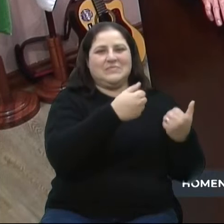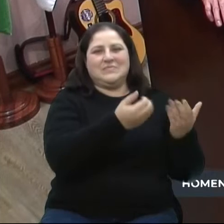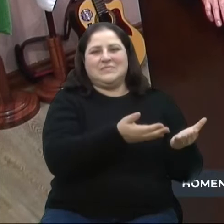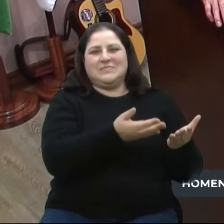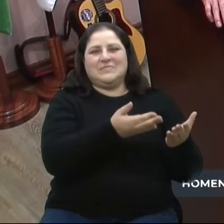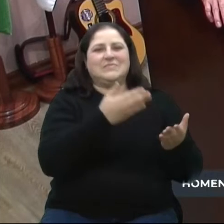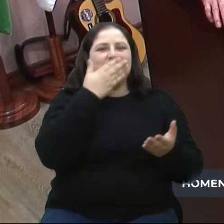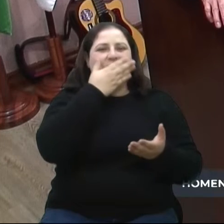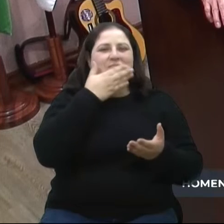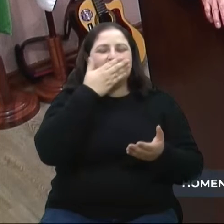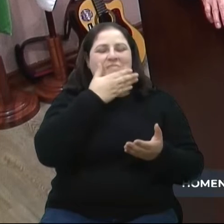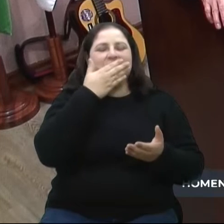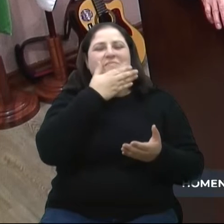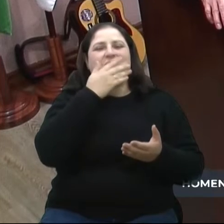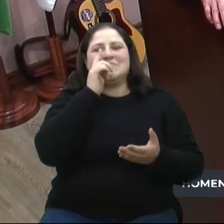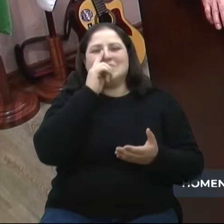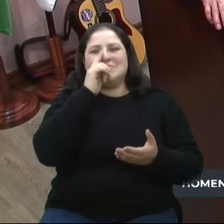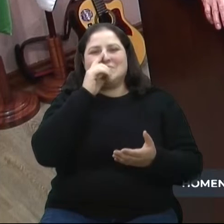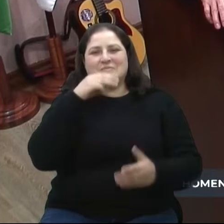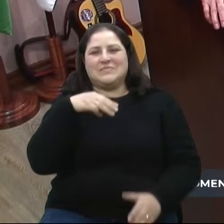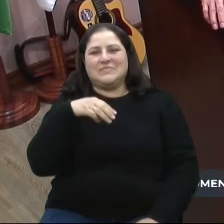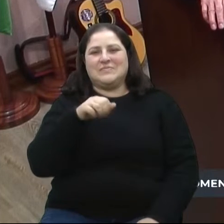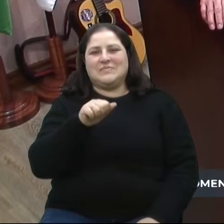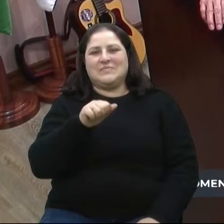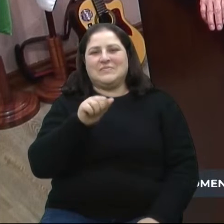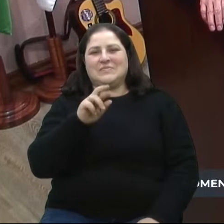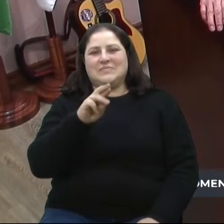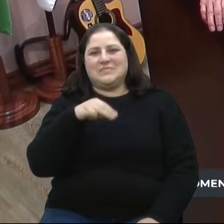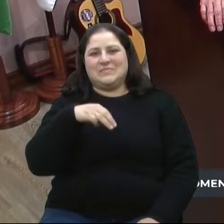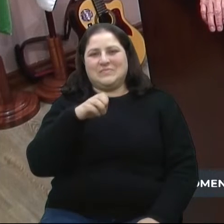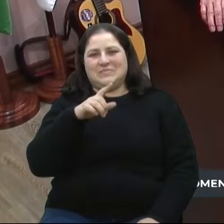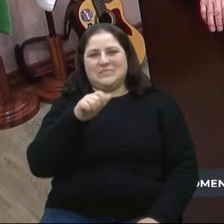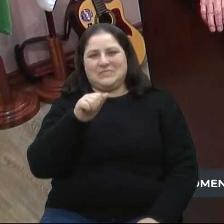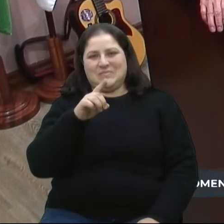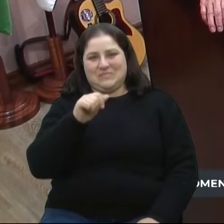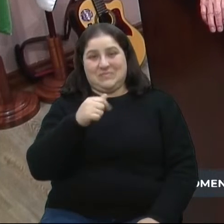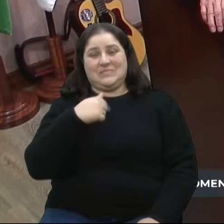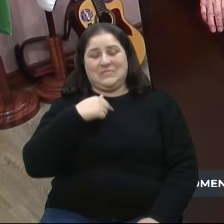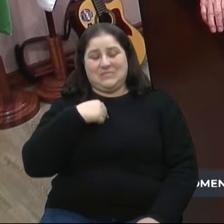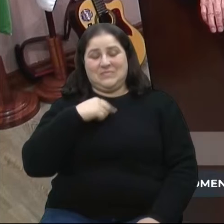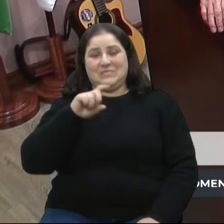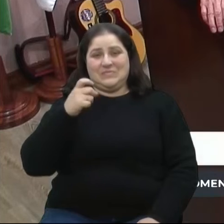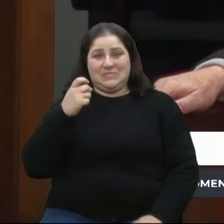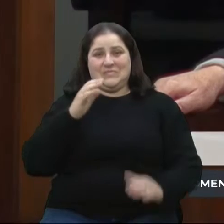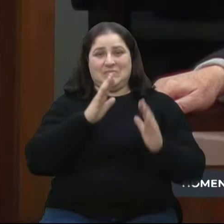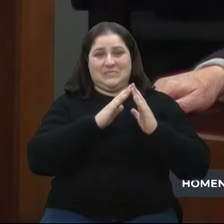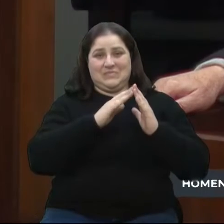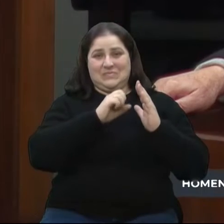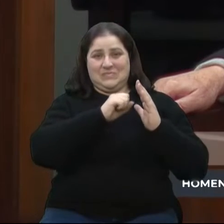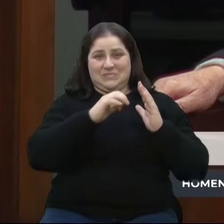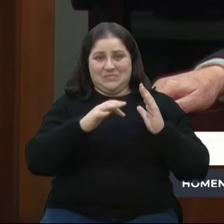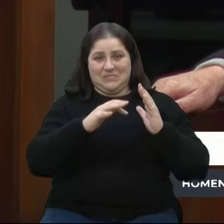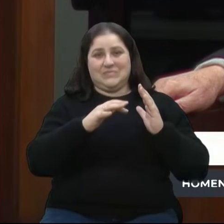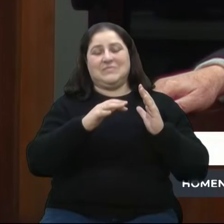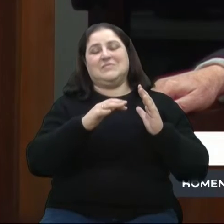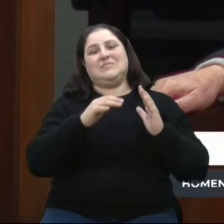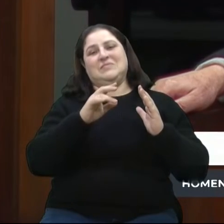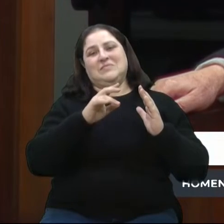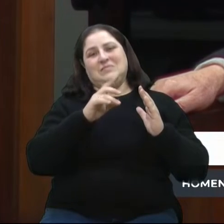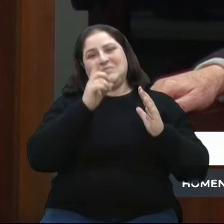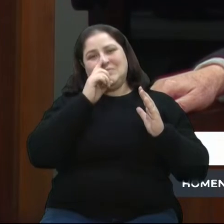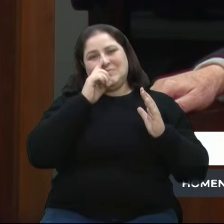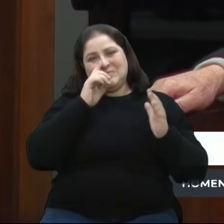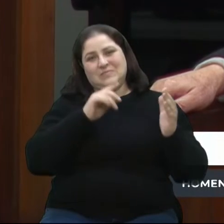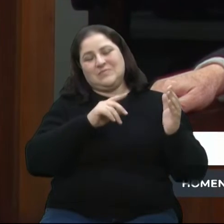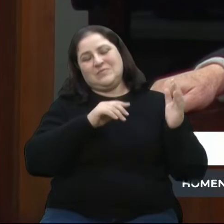oeste catarinense, eu passava as férias de verão aqui em Vila Maria, e a mãe vinha, em média 15 dias, ficava aí, fazia